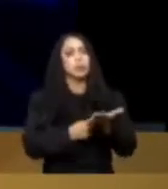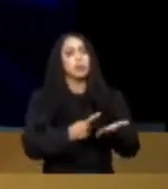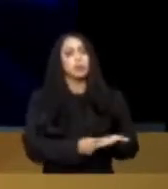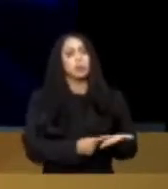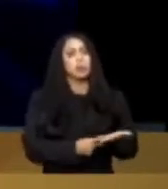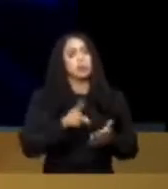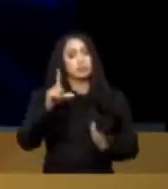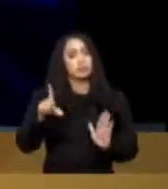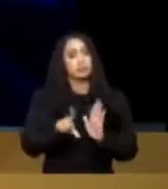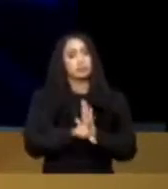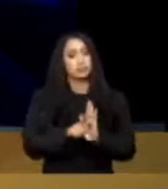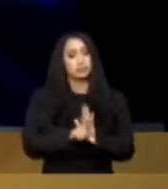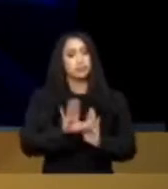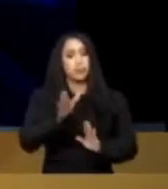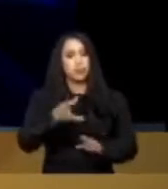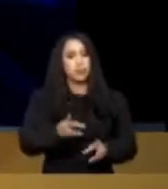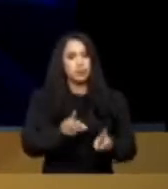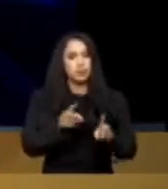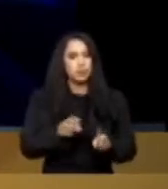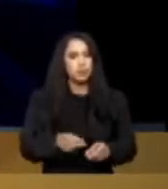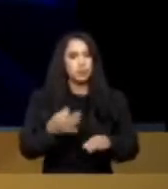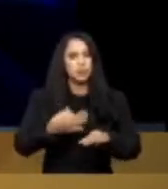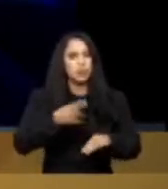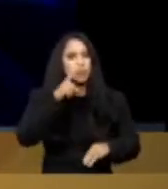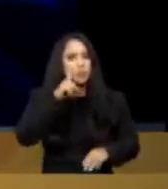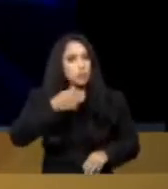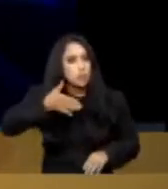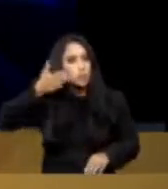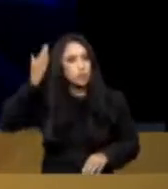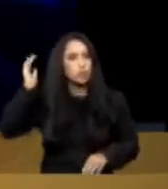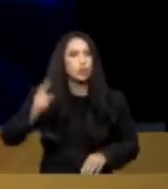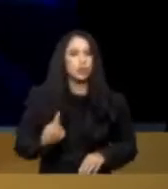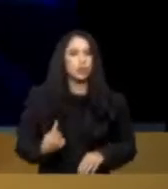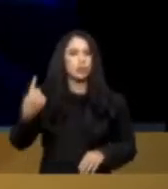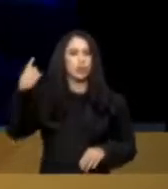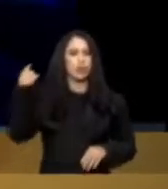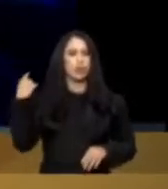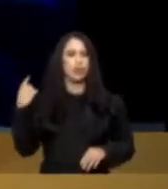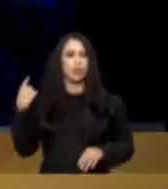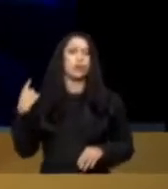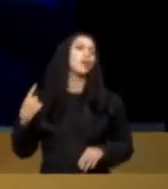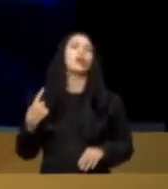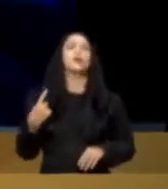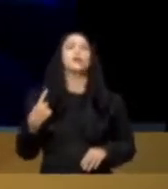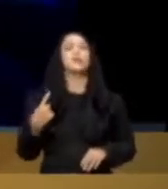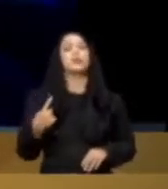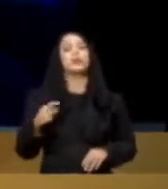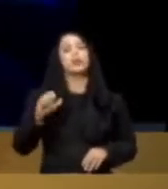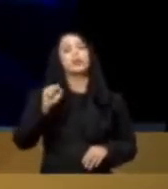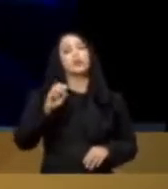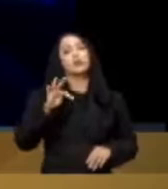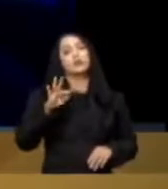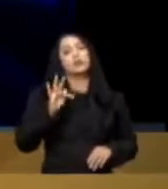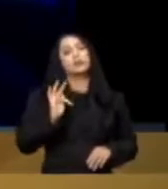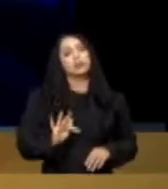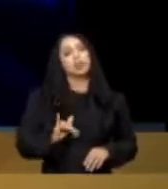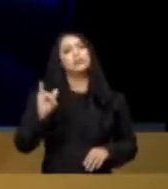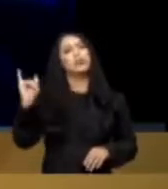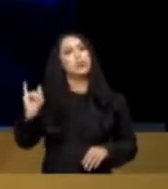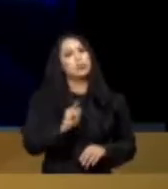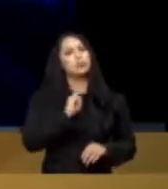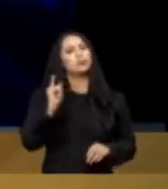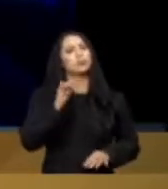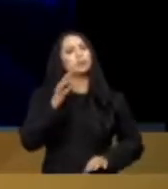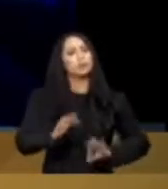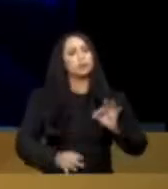Pública. E como fez notar o eminente ministro Marco Aurélio, na oportunidade, O tribunal entendeu ausente relevância